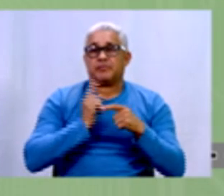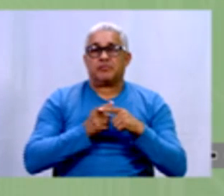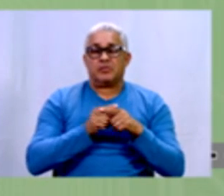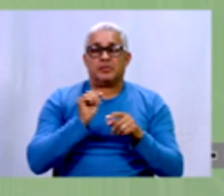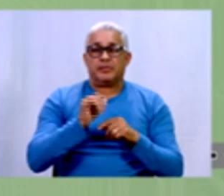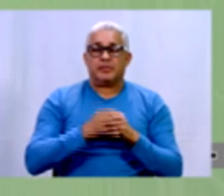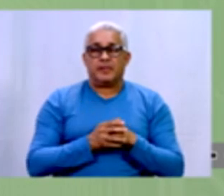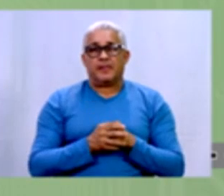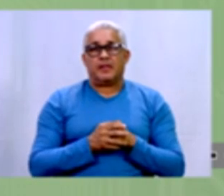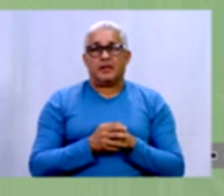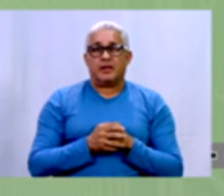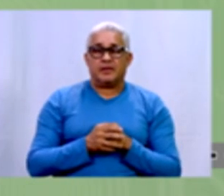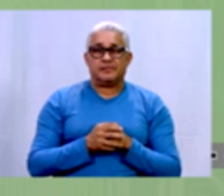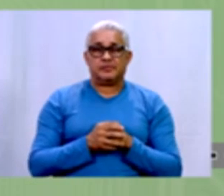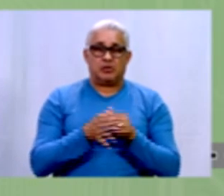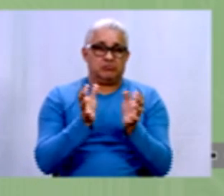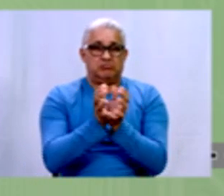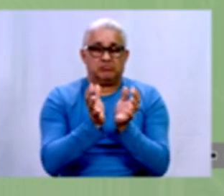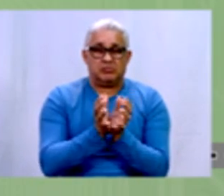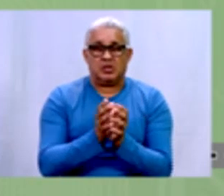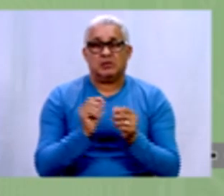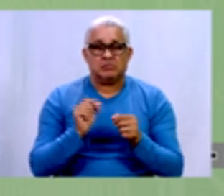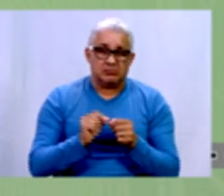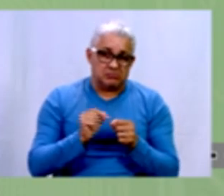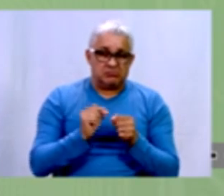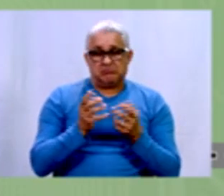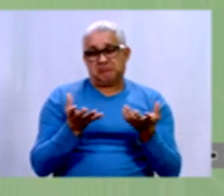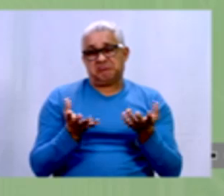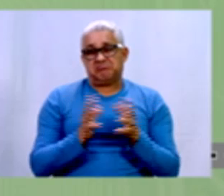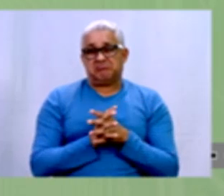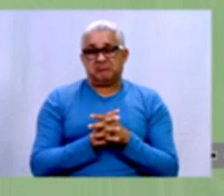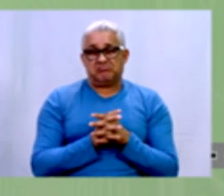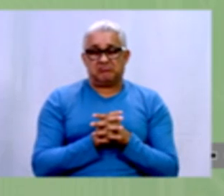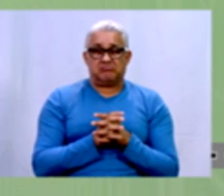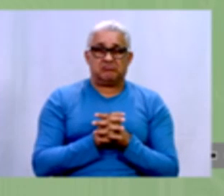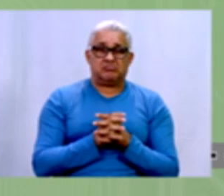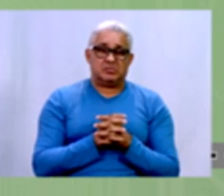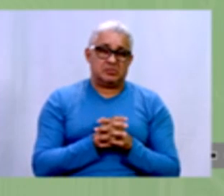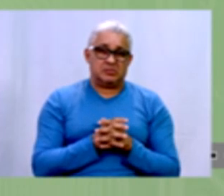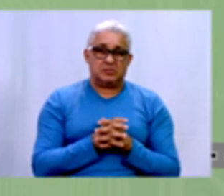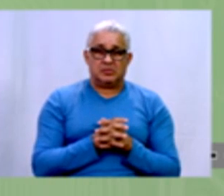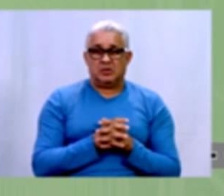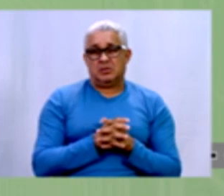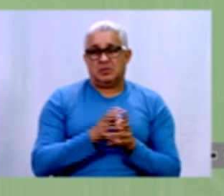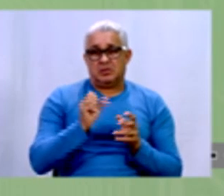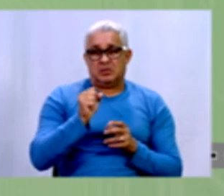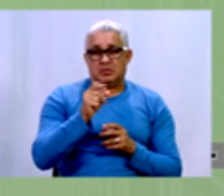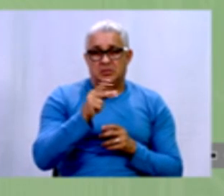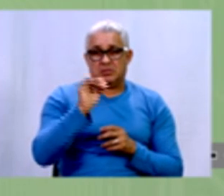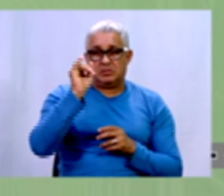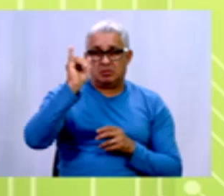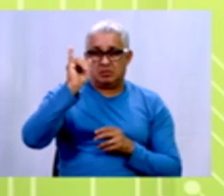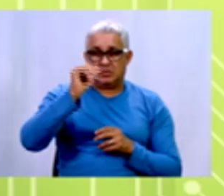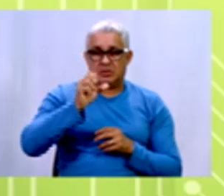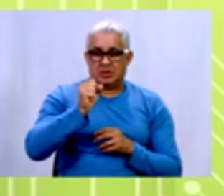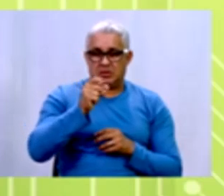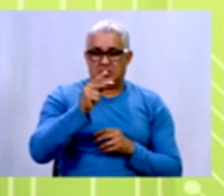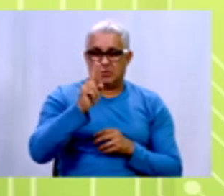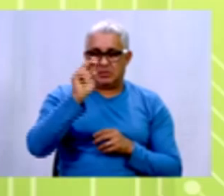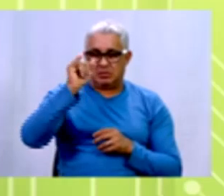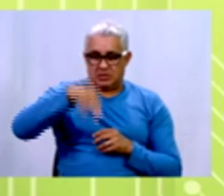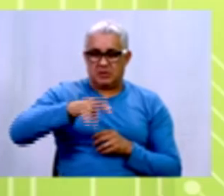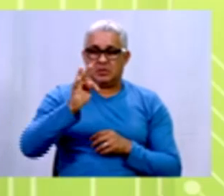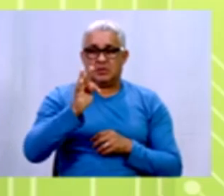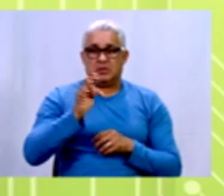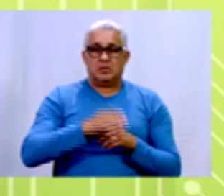se a equipe fica fazendo um período, um sprint de 2 semanas, e depois de 4,